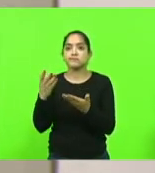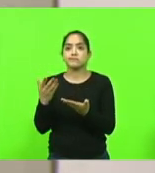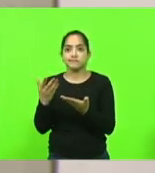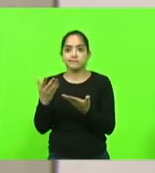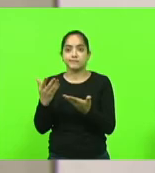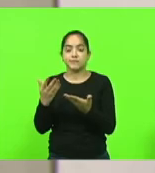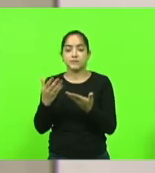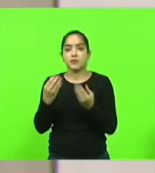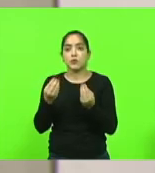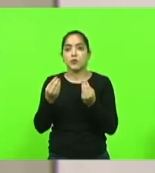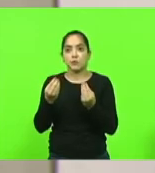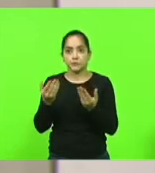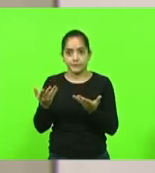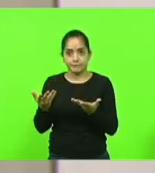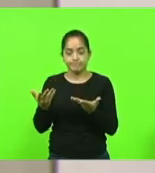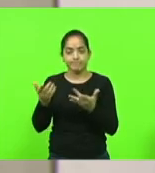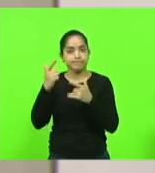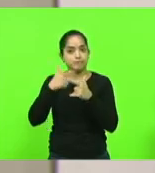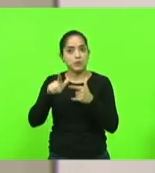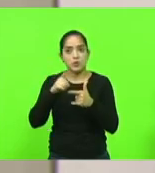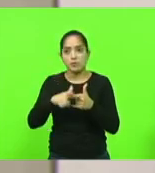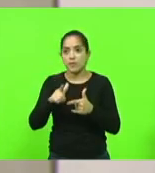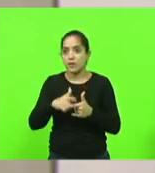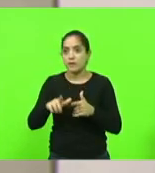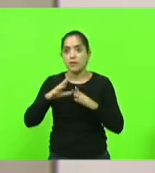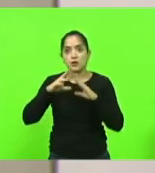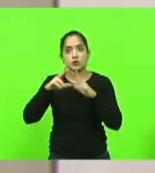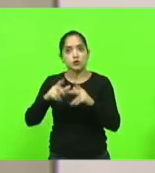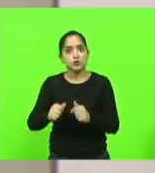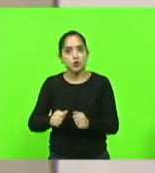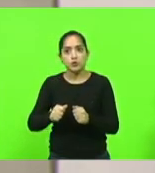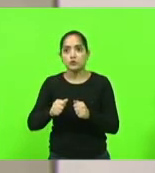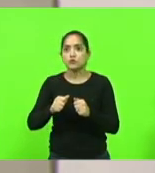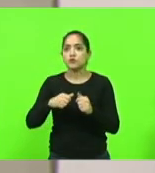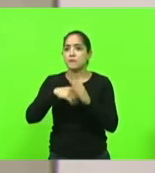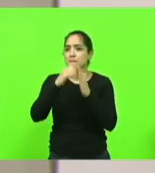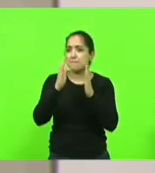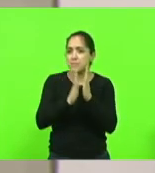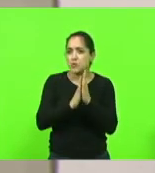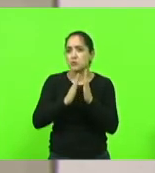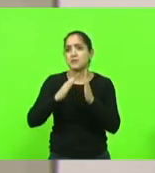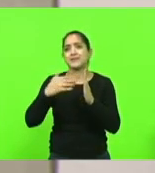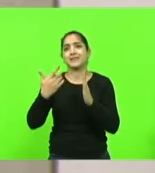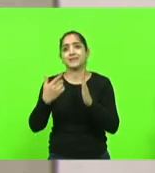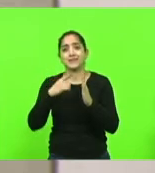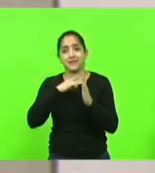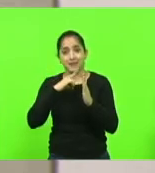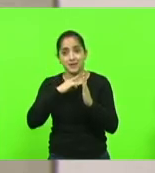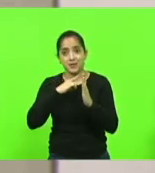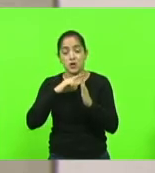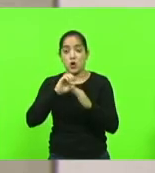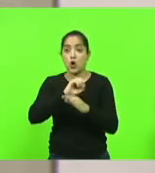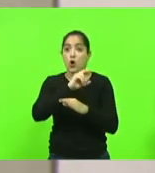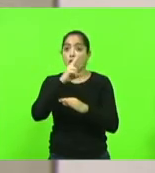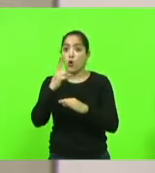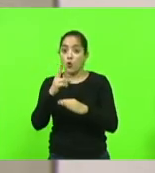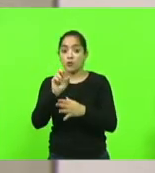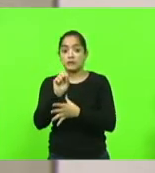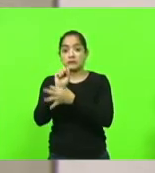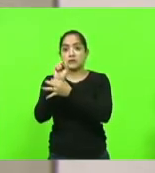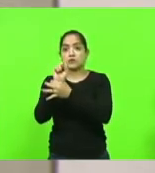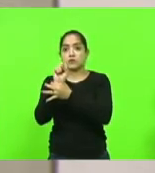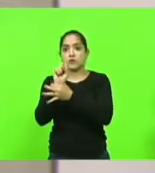absurdo. É todo mundo que transita naquelas rodovias pagando multa. Por quê? Ou tu prioriza a tua segurança, que